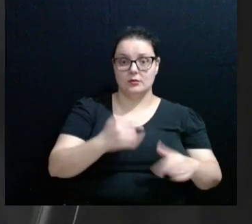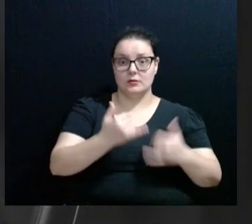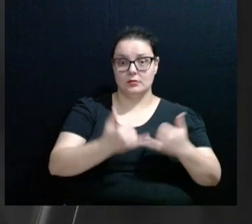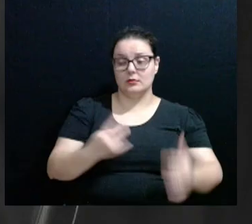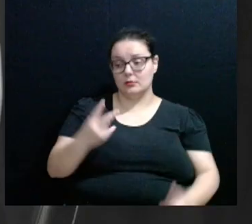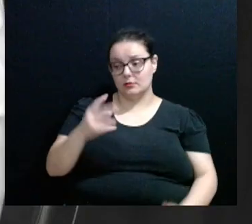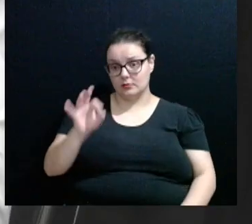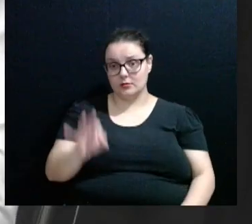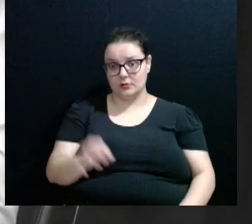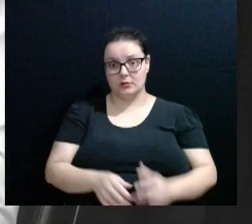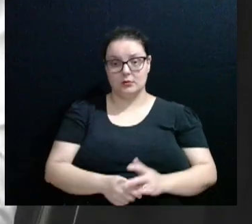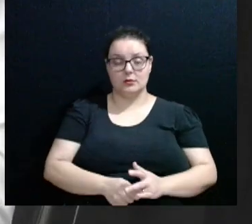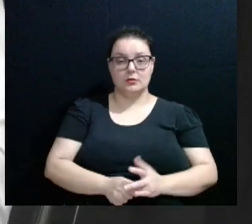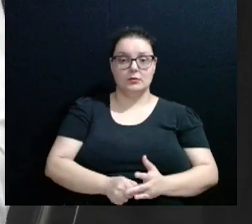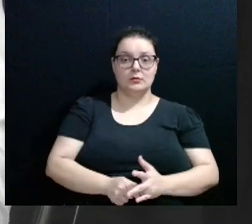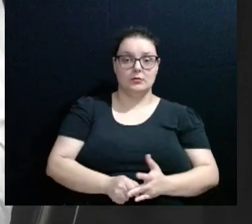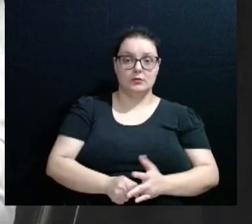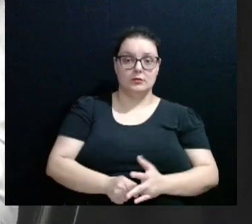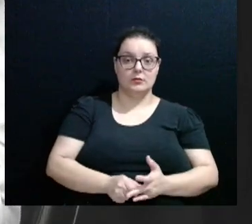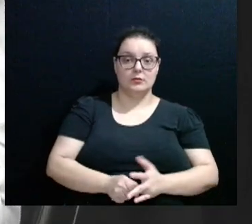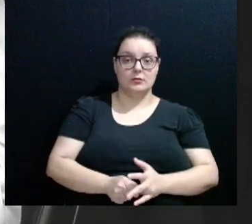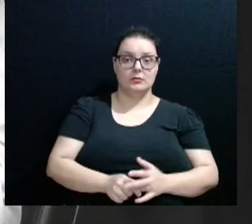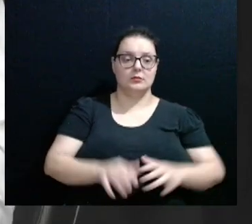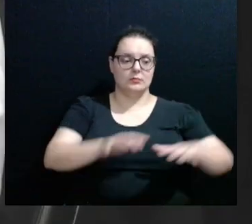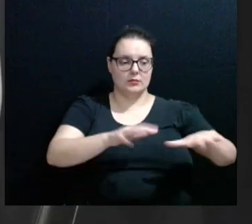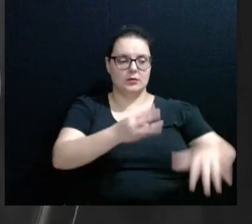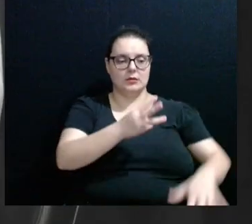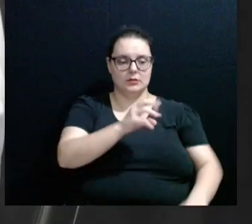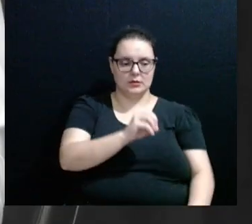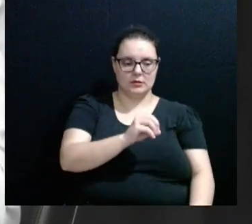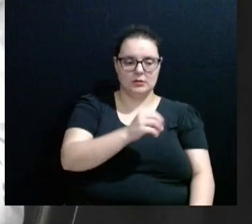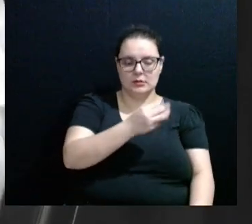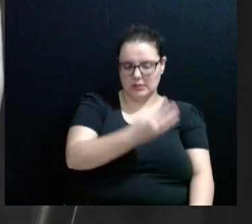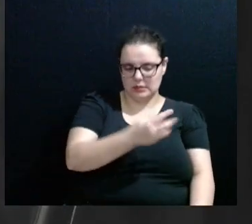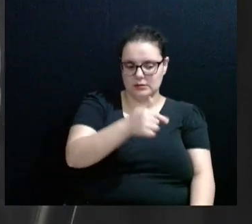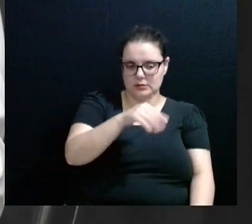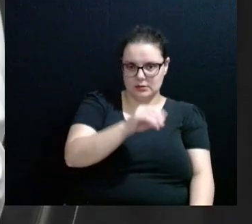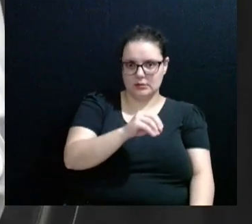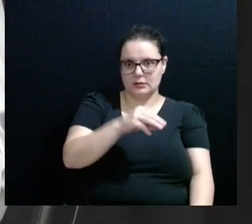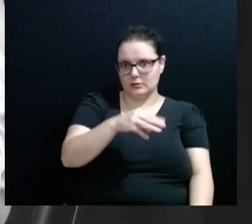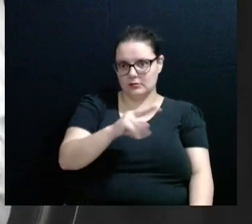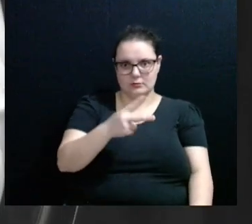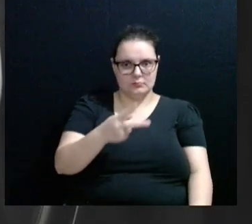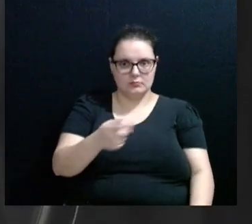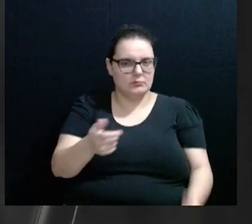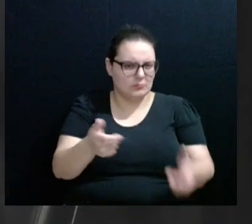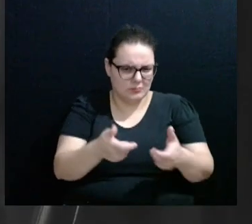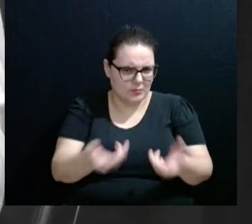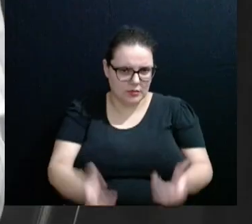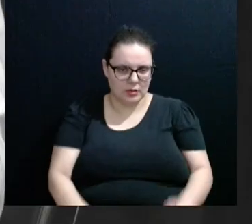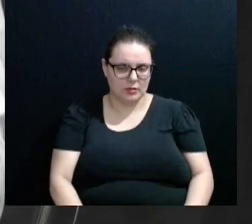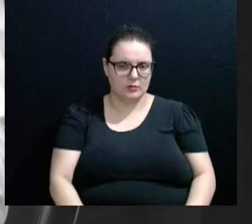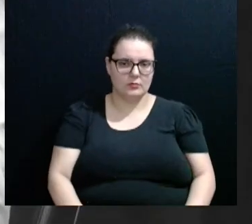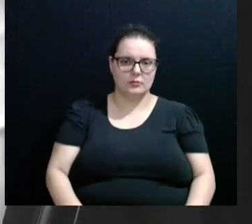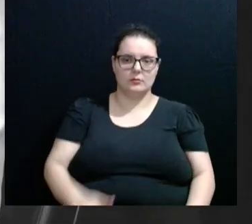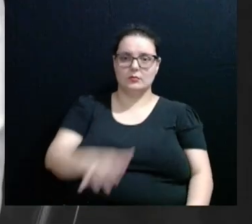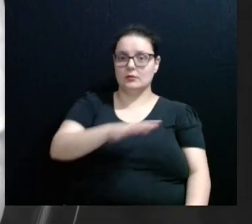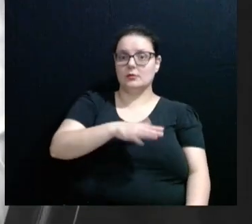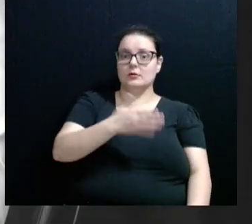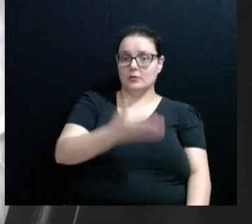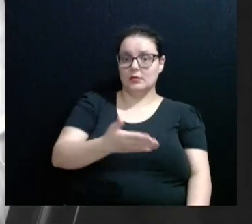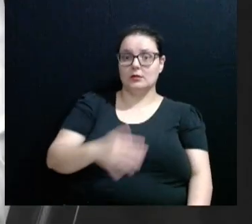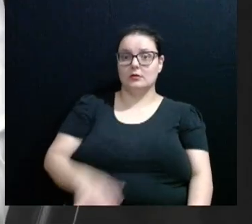2%. Aí a gente pegou uma área de 370 metros quadrados, uma coisa pífia, num território daqueles,